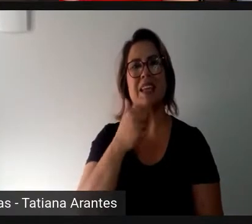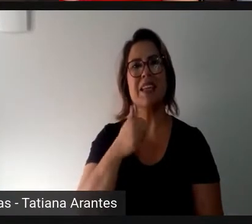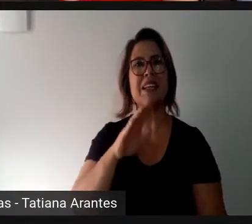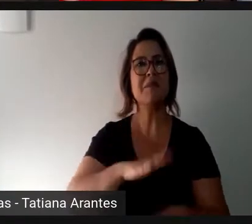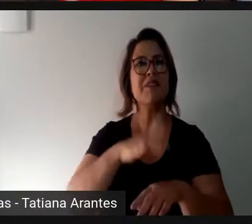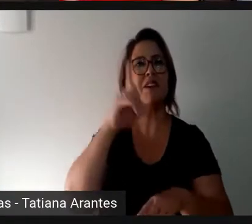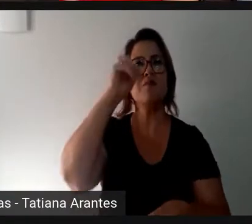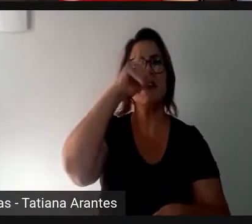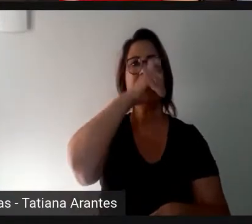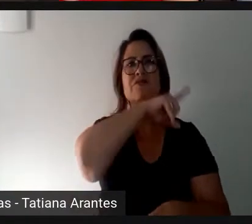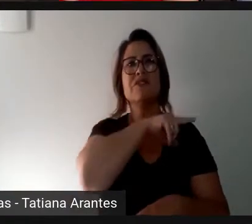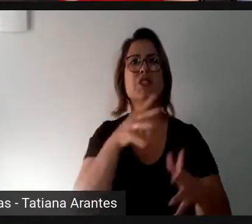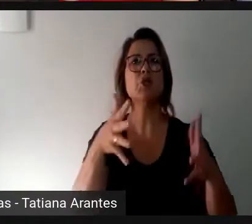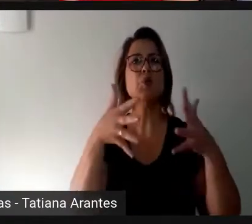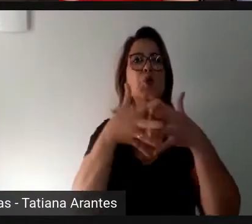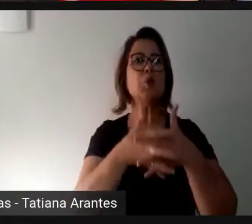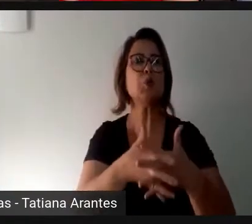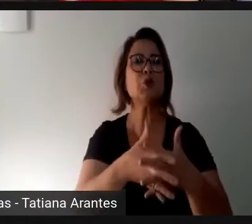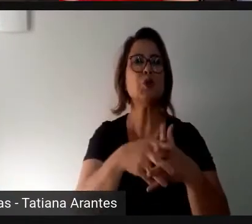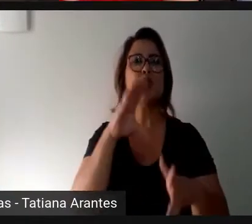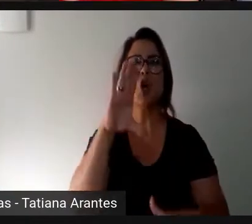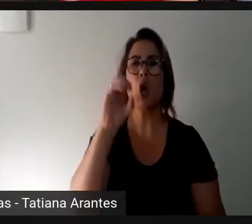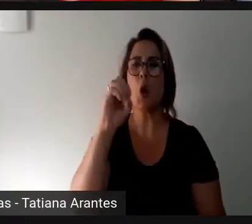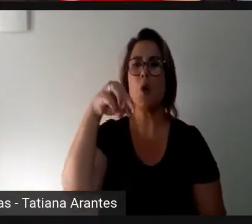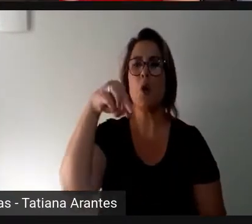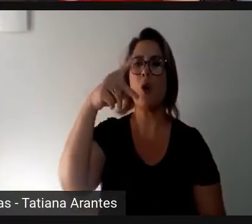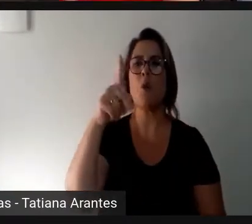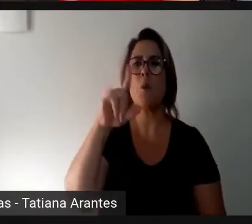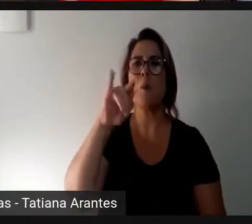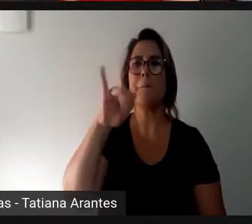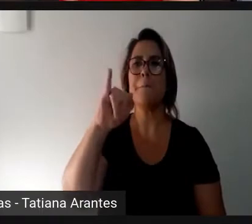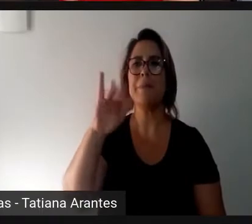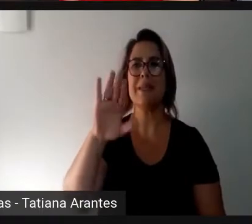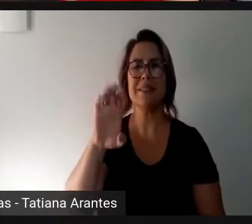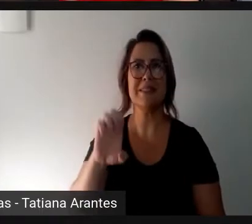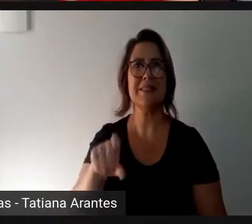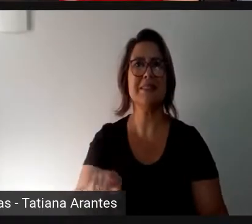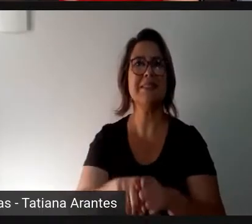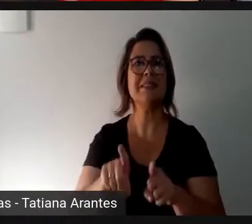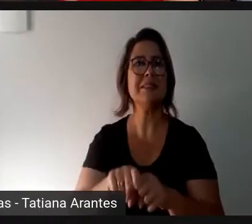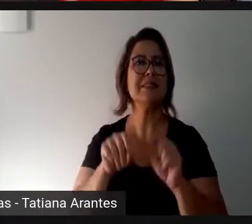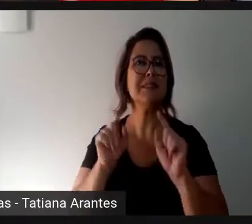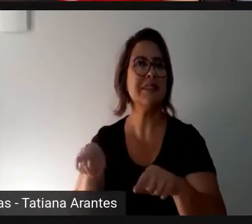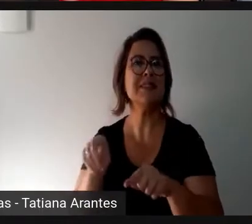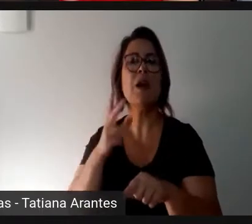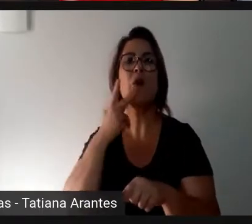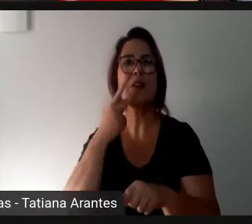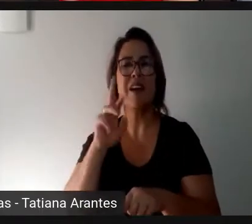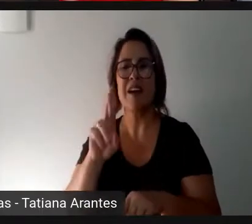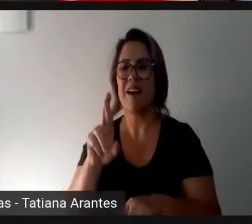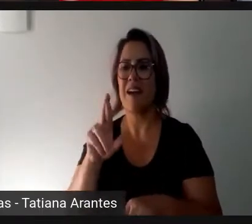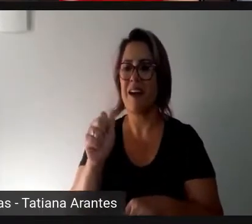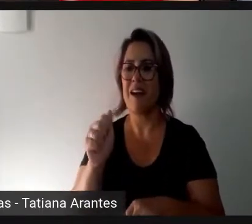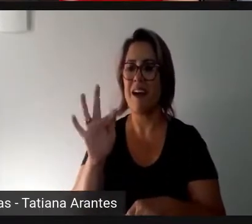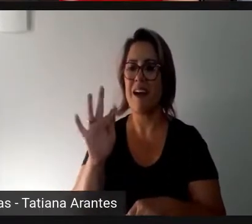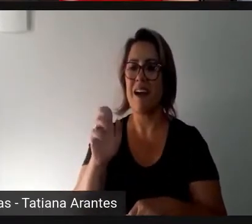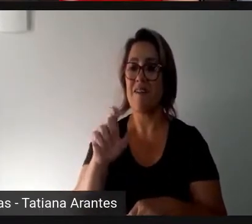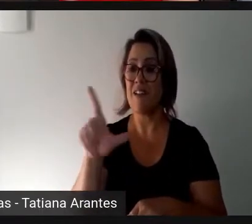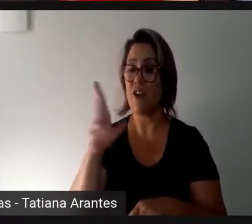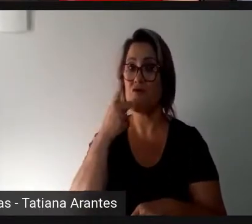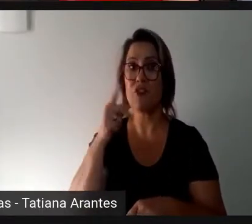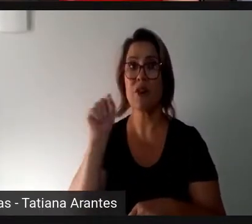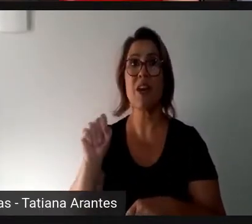uma diferença na concepção do que é direito, do que é norma e do que é legalidade, e o Rafael colocou muito bem, uma questão de valores. No